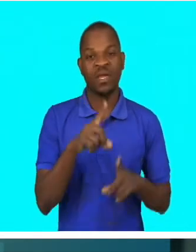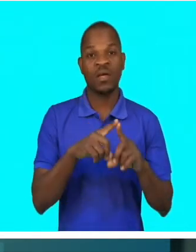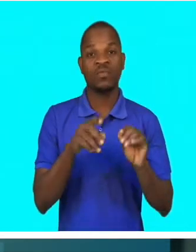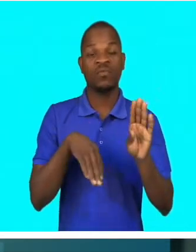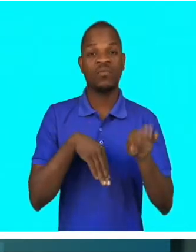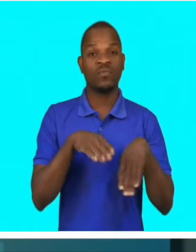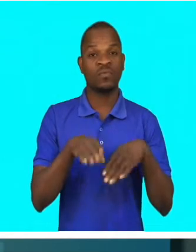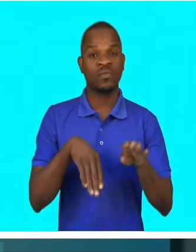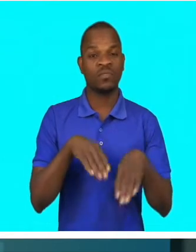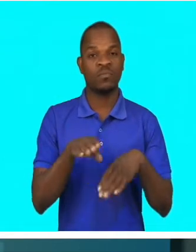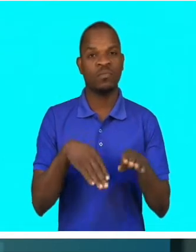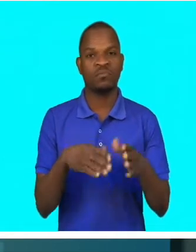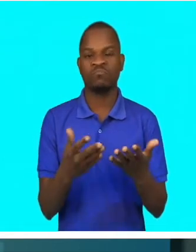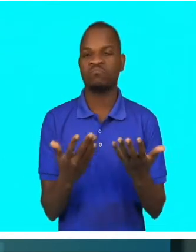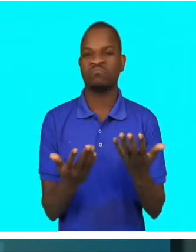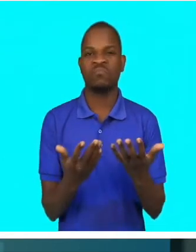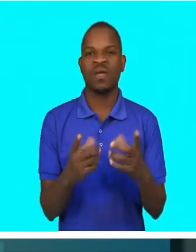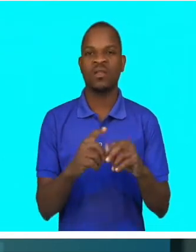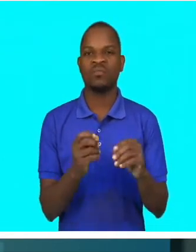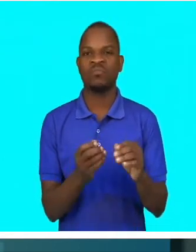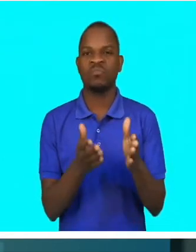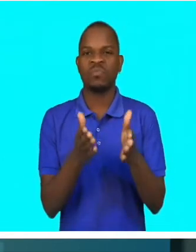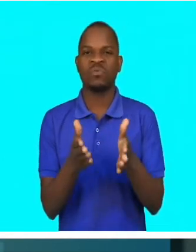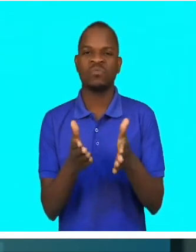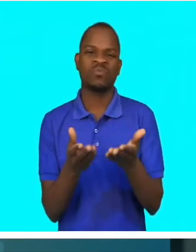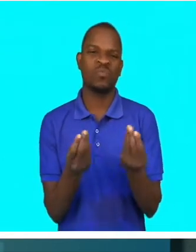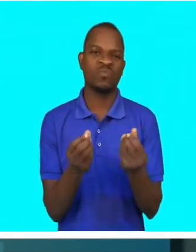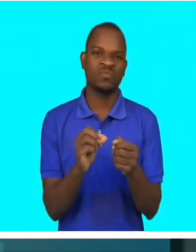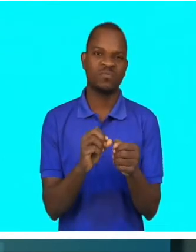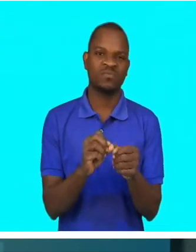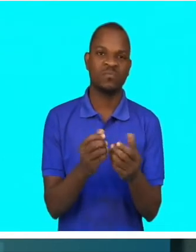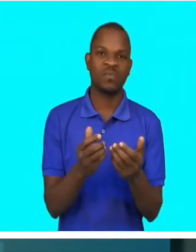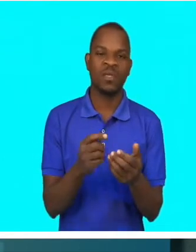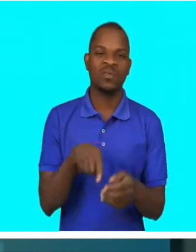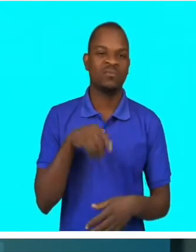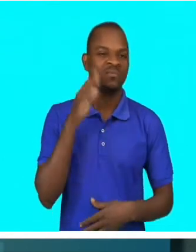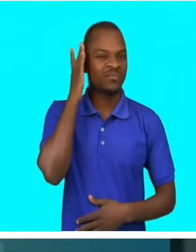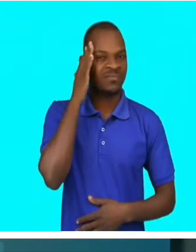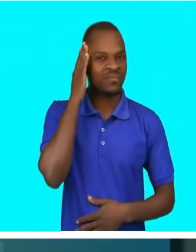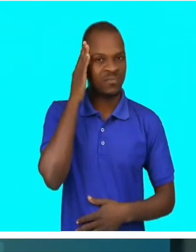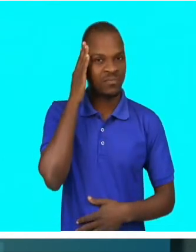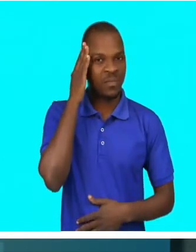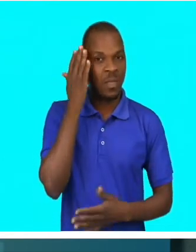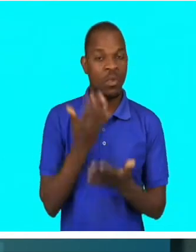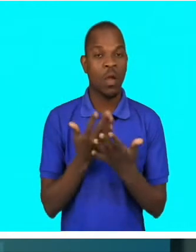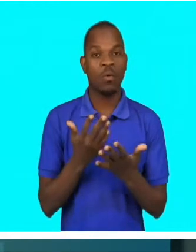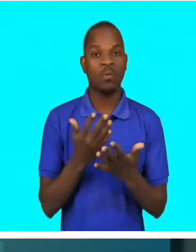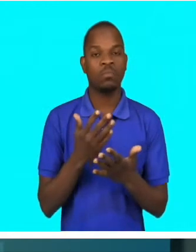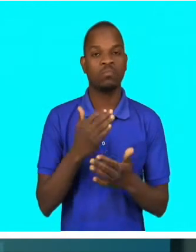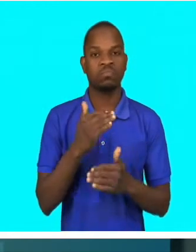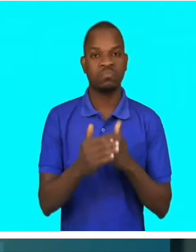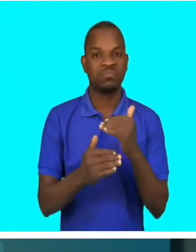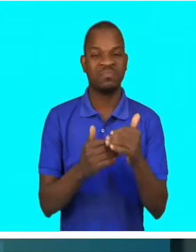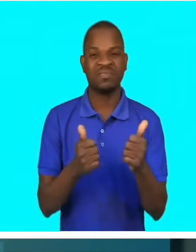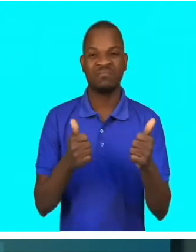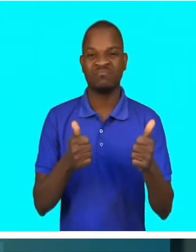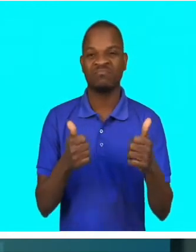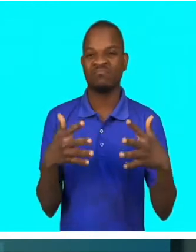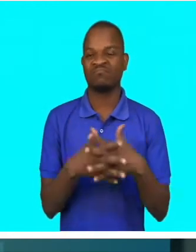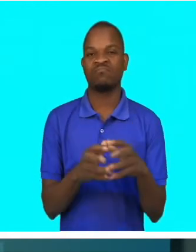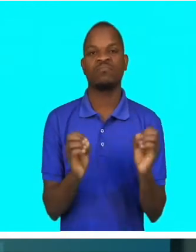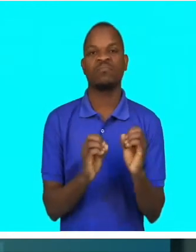verificado o nosso futebol em termos técnicos, em termos táticos, já acabamos por, estamos a cair num abismo